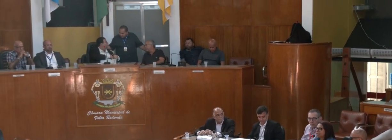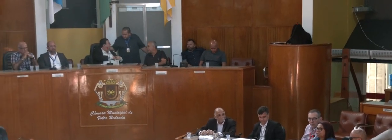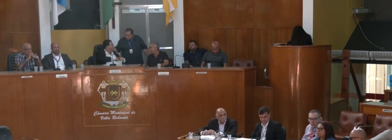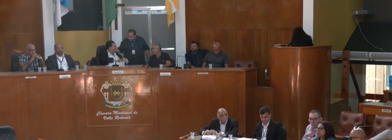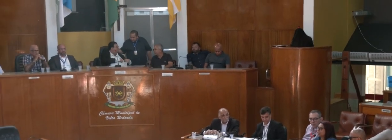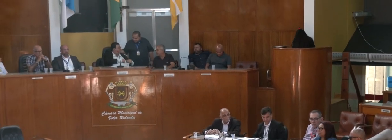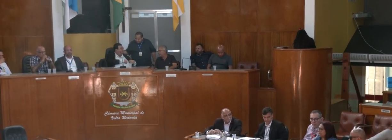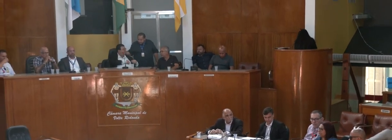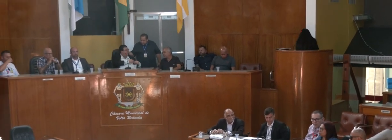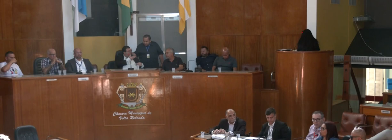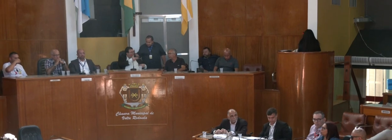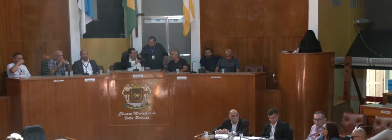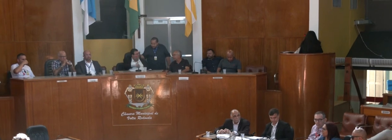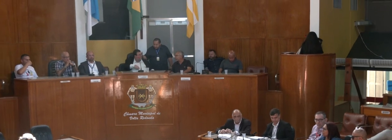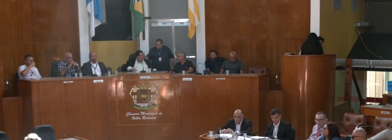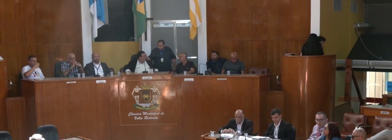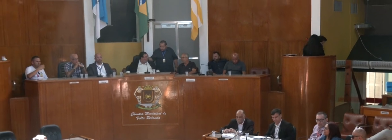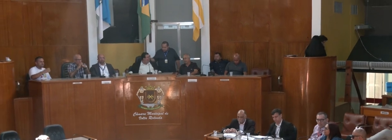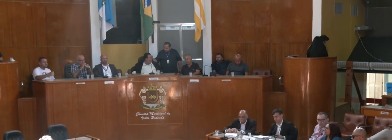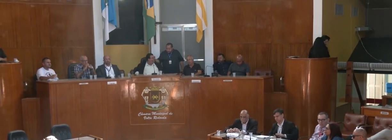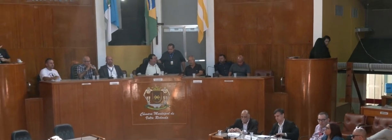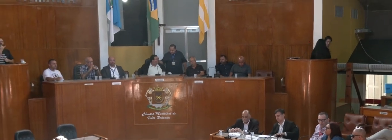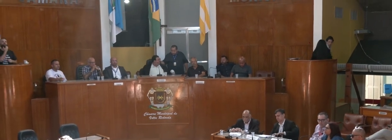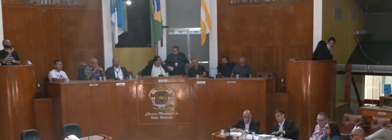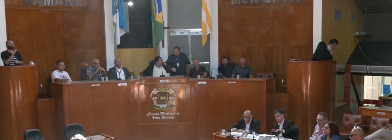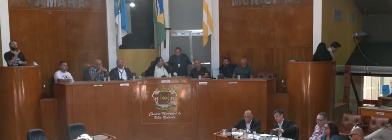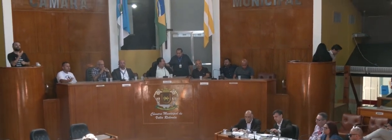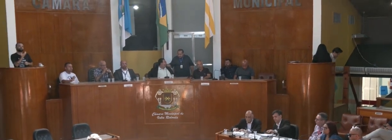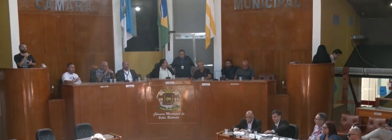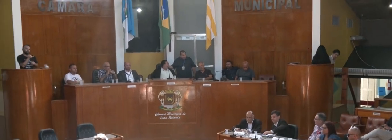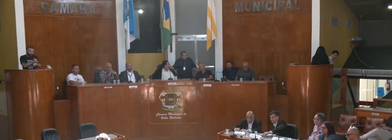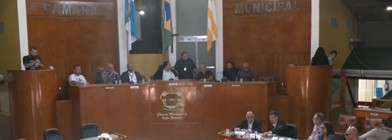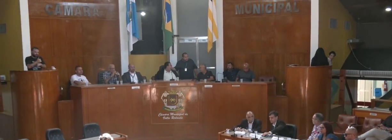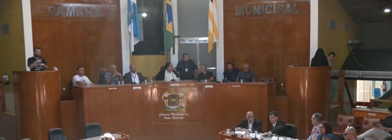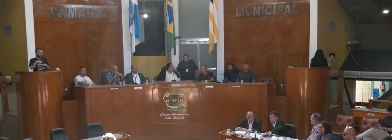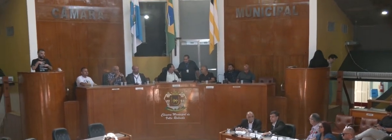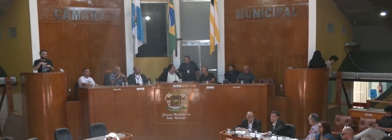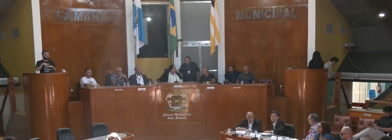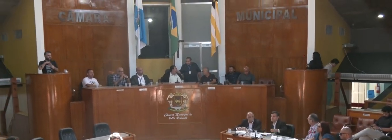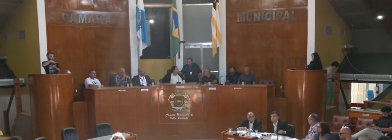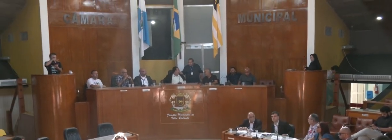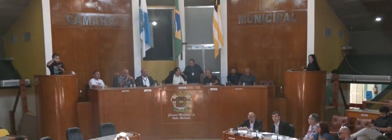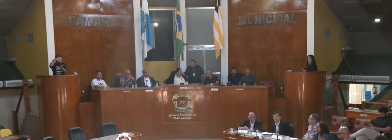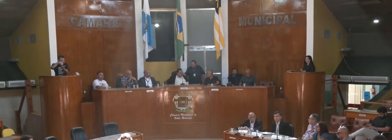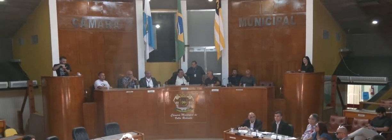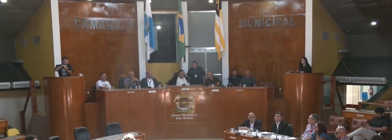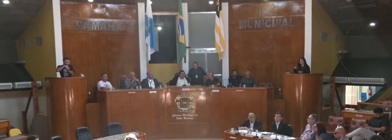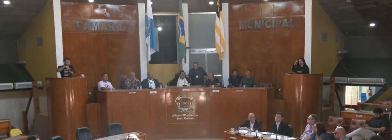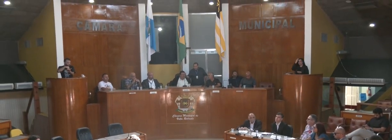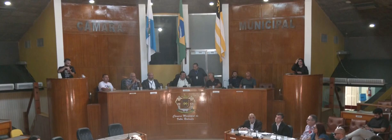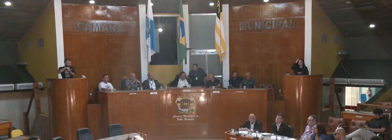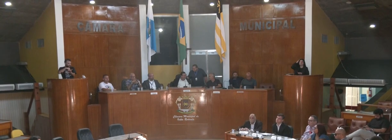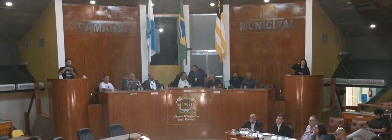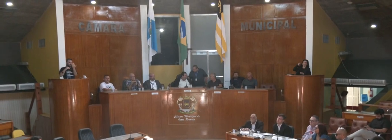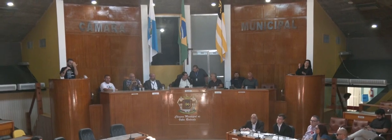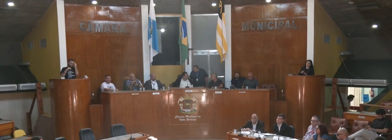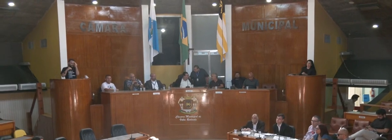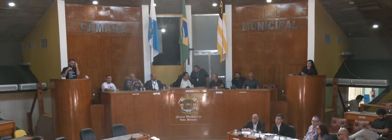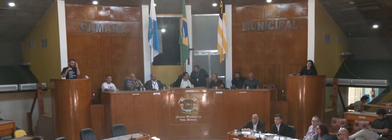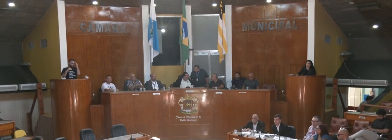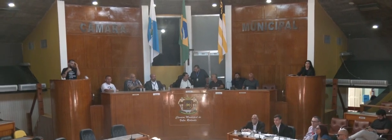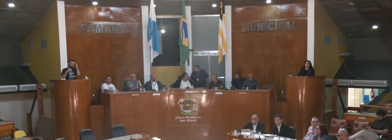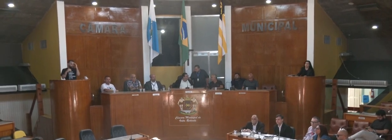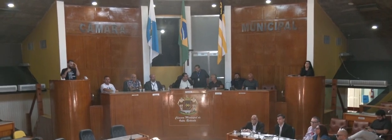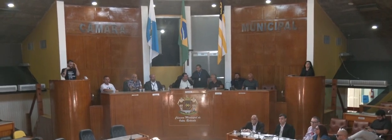prazer de contar com a Secretaria Municipal da Pessoa com Deficiência. É uma secretaria que nós entendemos o